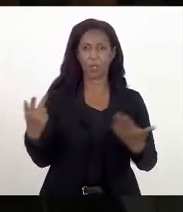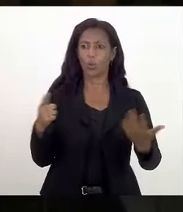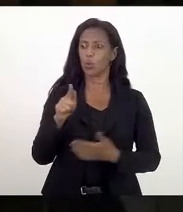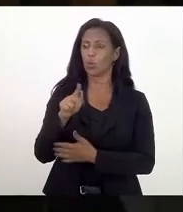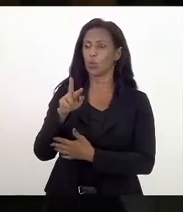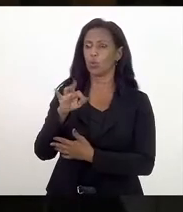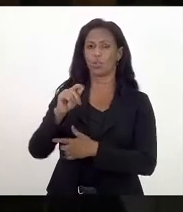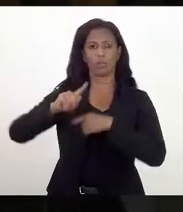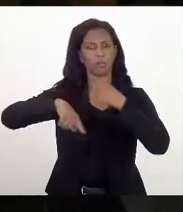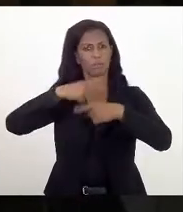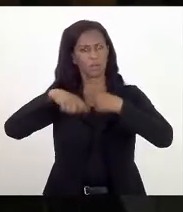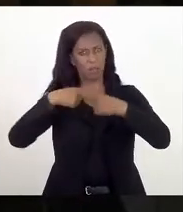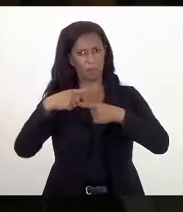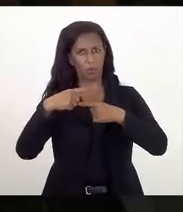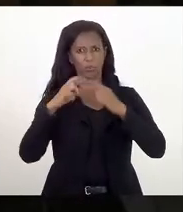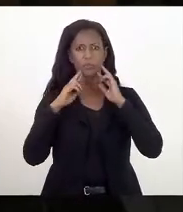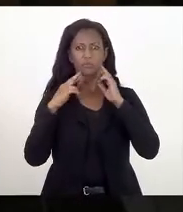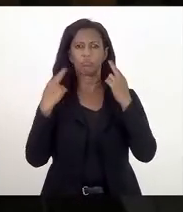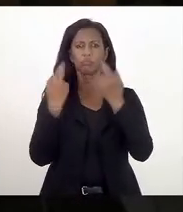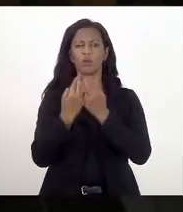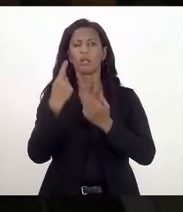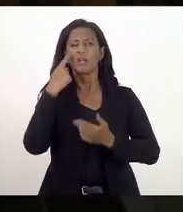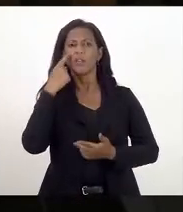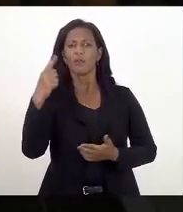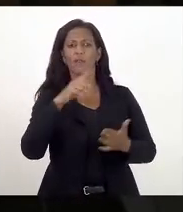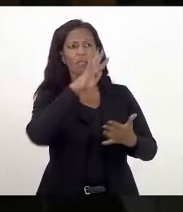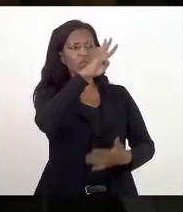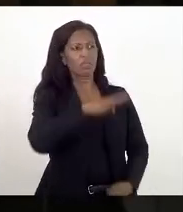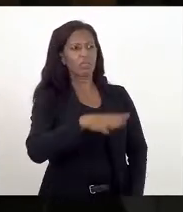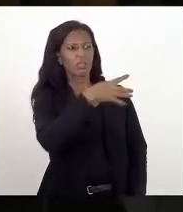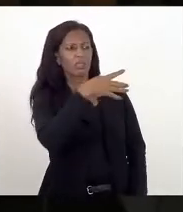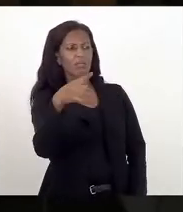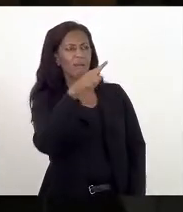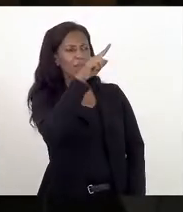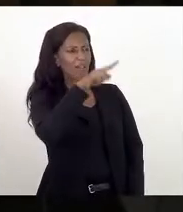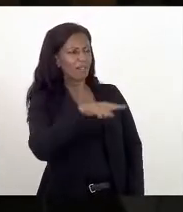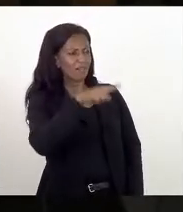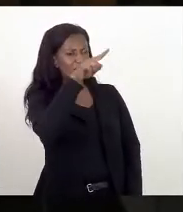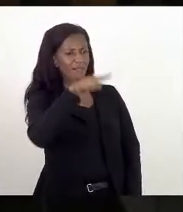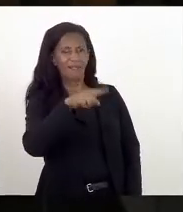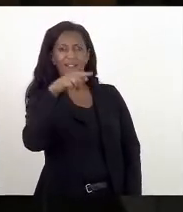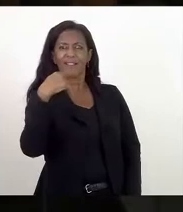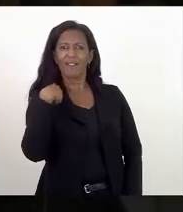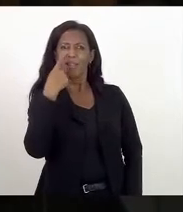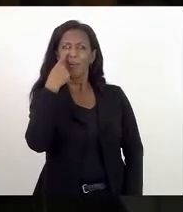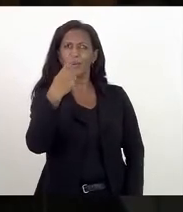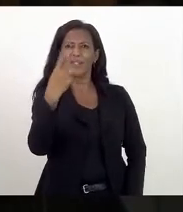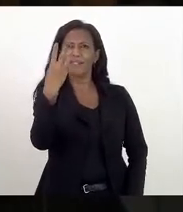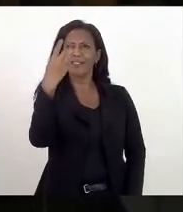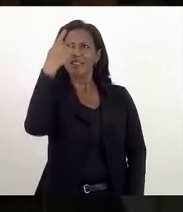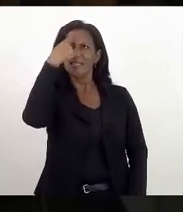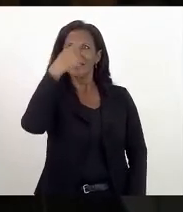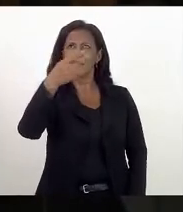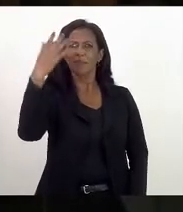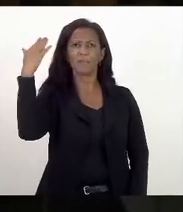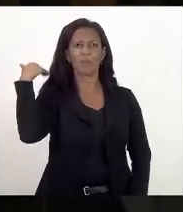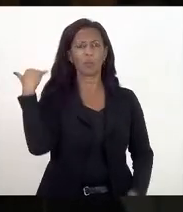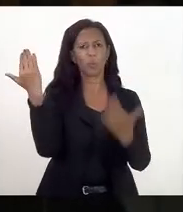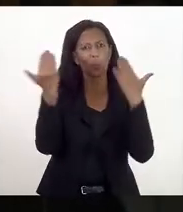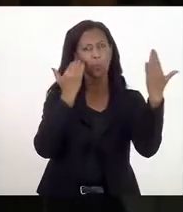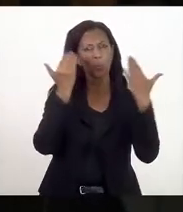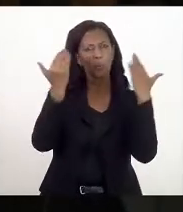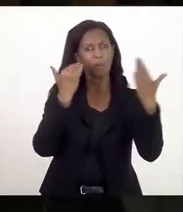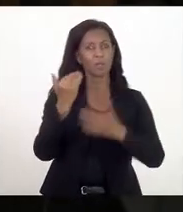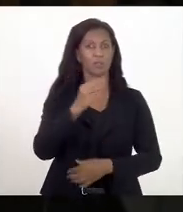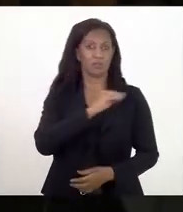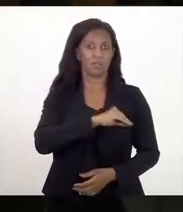depois da nossa reunião e vou concluir, aquela tabela que você me deu, eu li desta tribuna há três semanas fazendo comparativo de salário